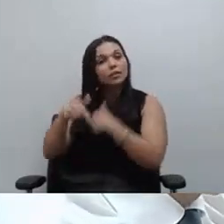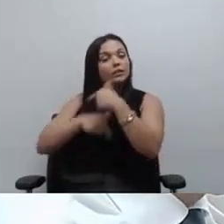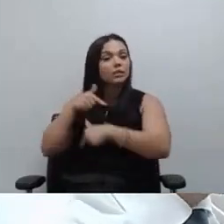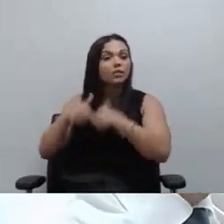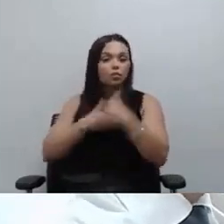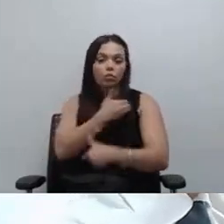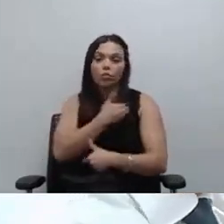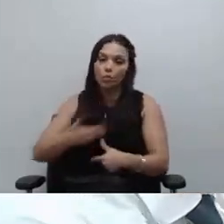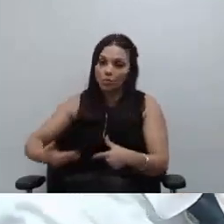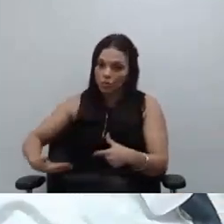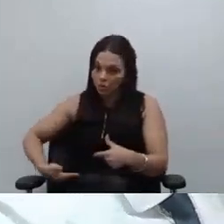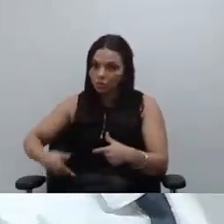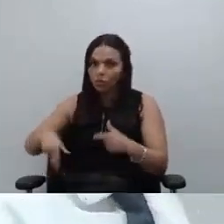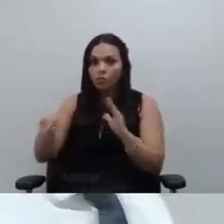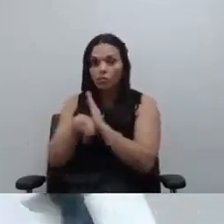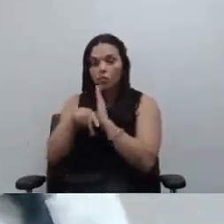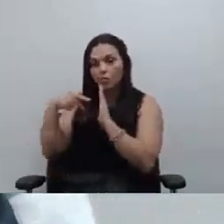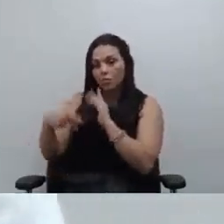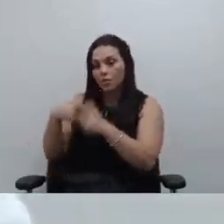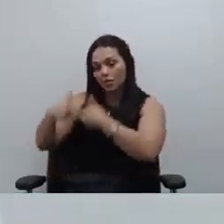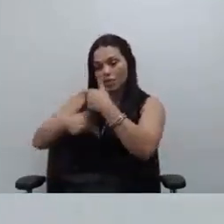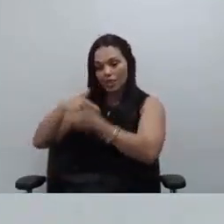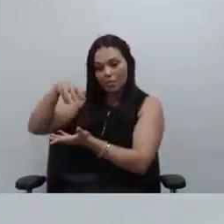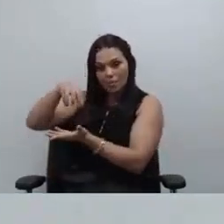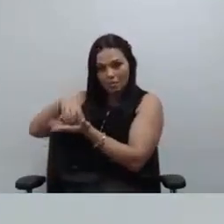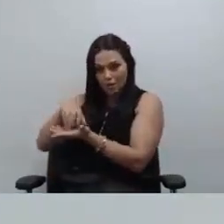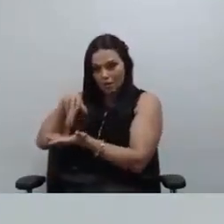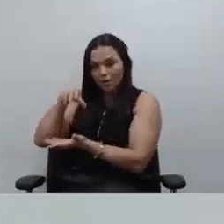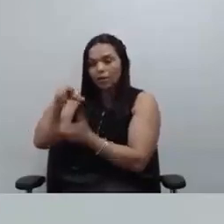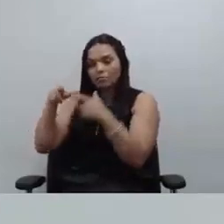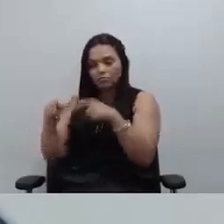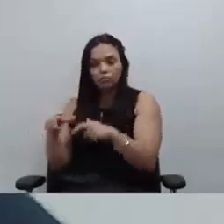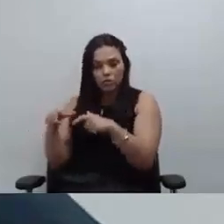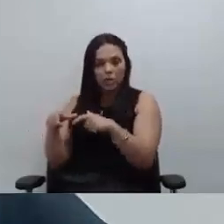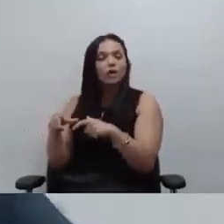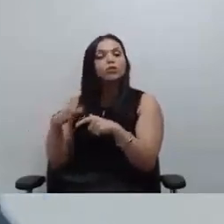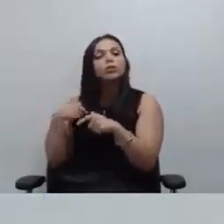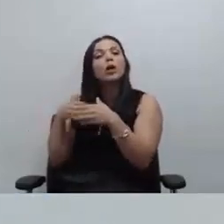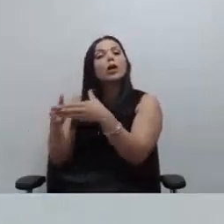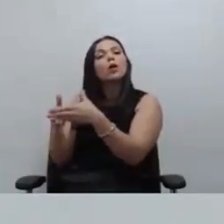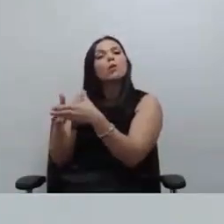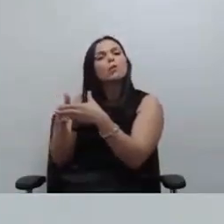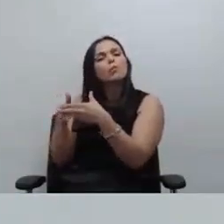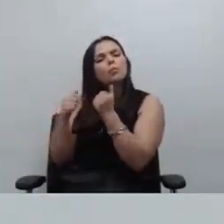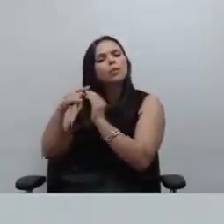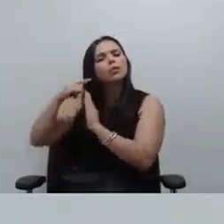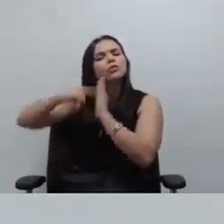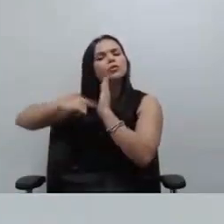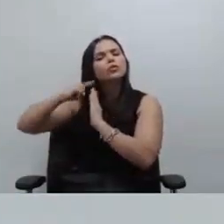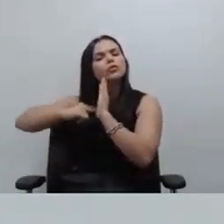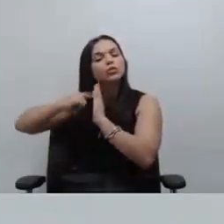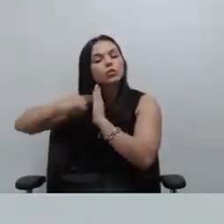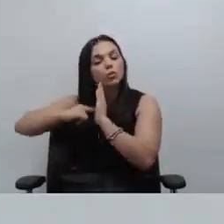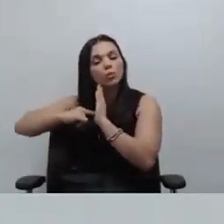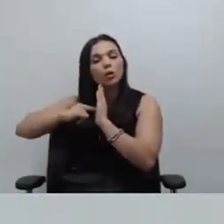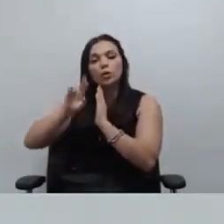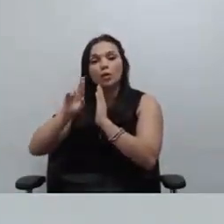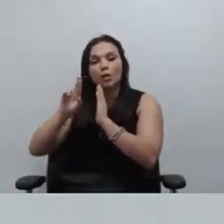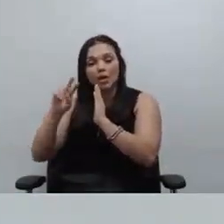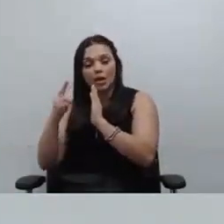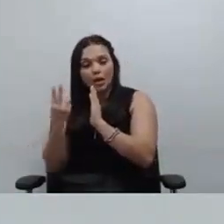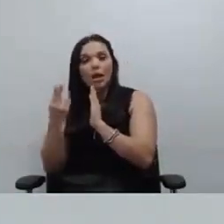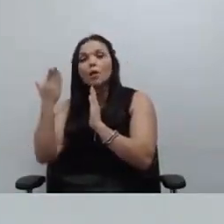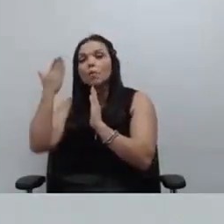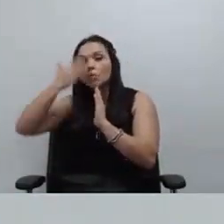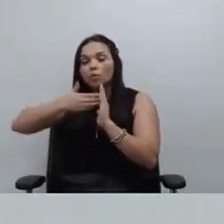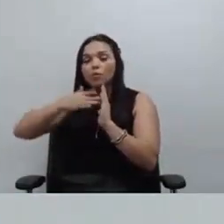servidores considerados por natureza do cargo. Nesse sentido, eu diligenciei pedindo uma certidão da RH, que